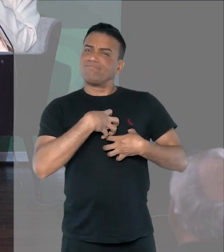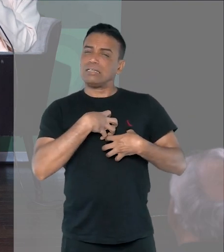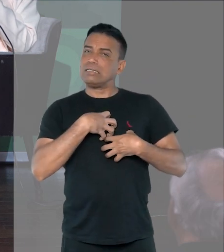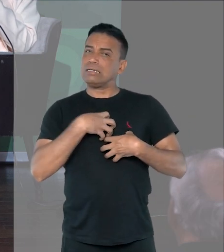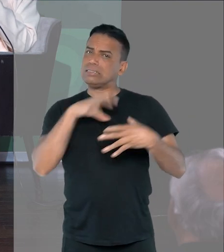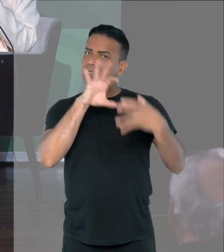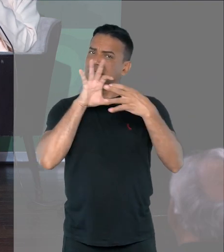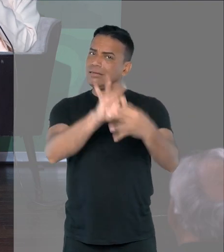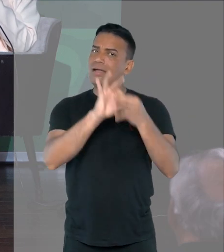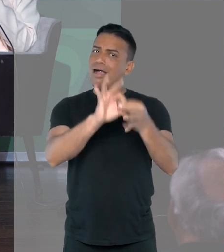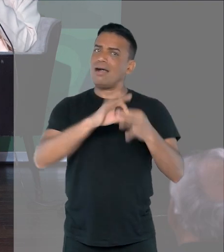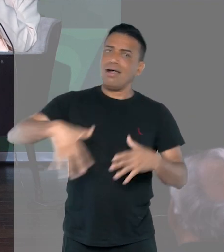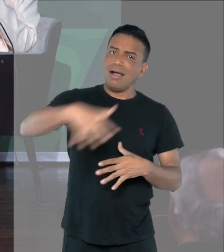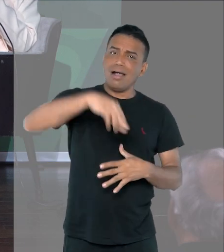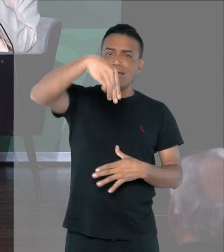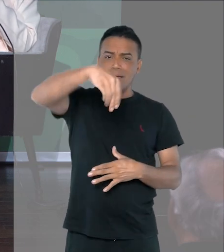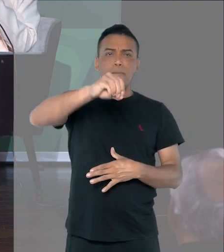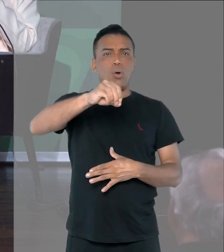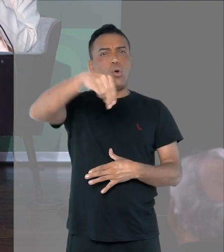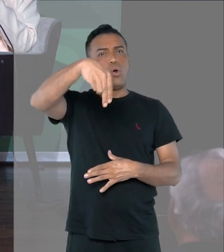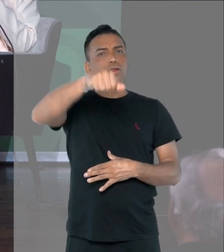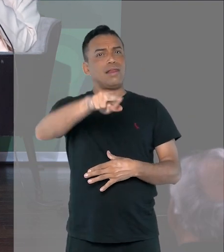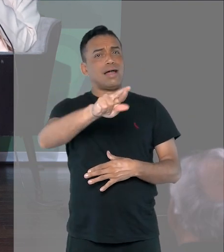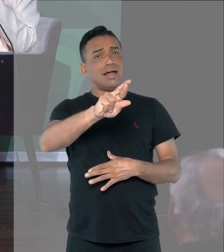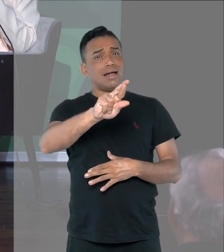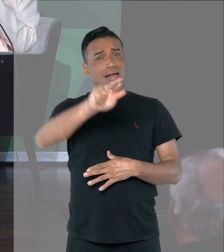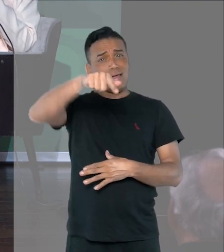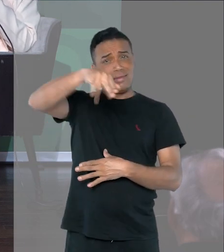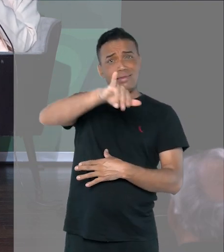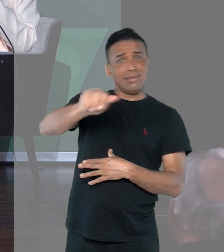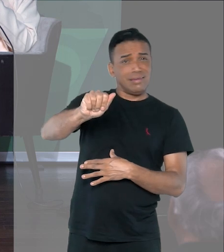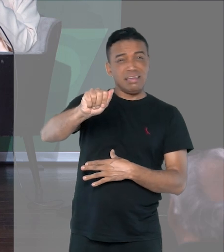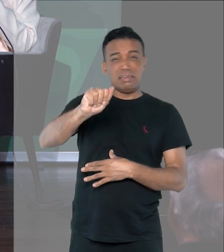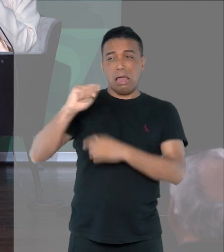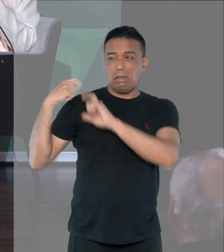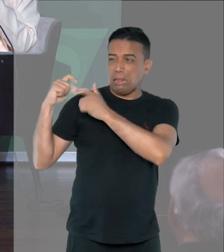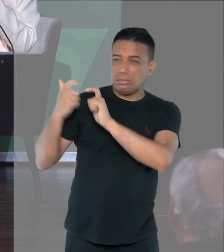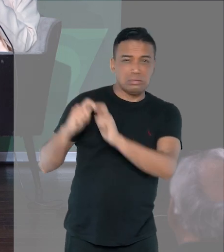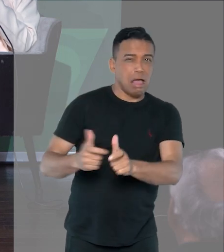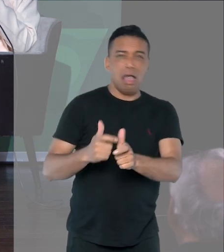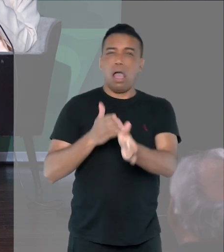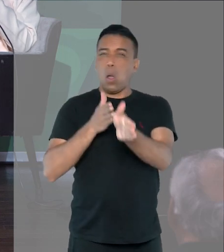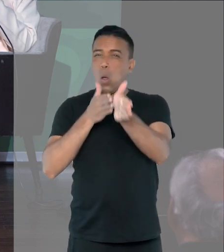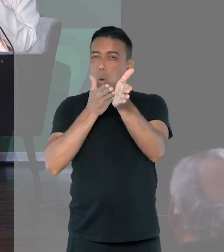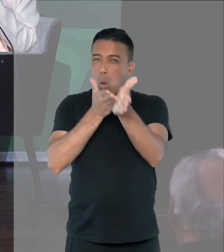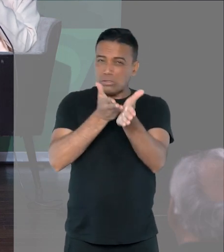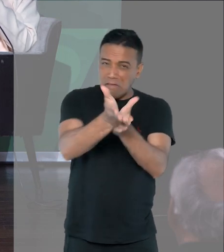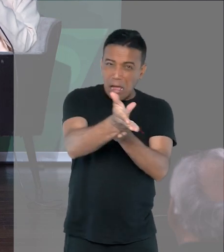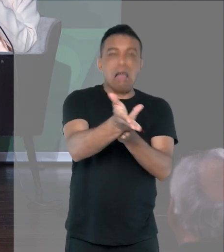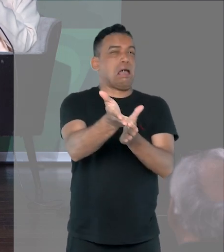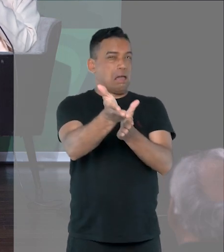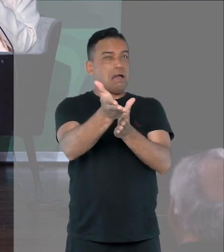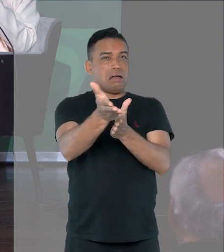aliados a setores da monarquia extremamente tradicionalistas, extremamente conservadores. Eu não falaria a palavra